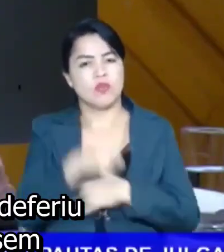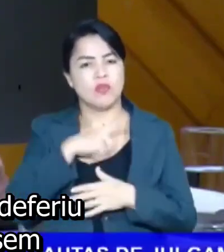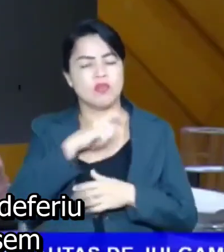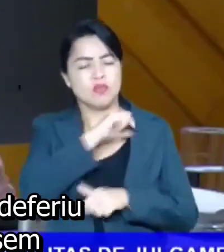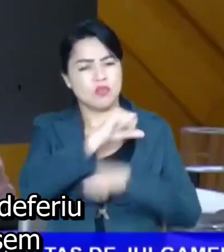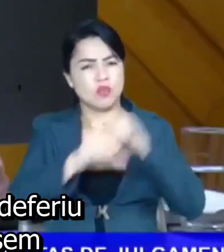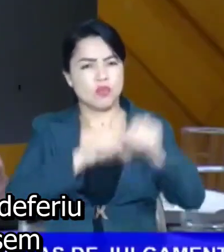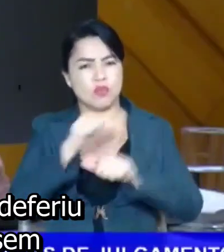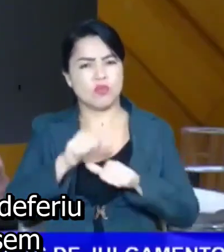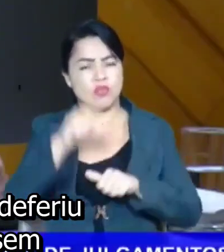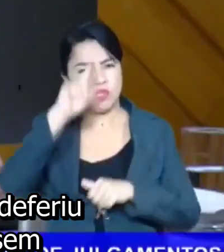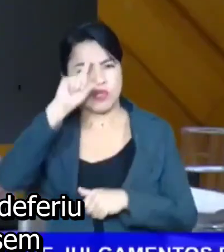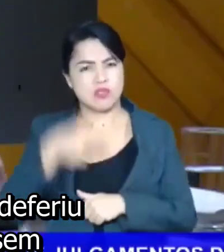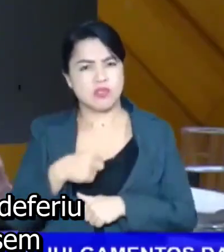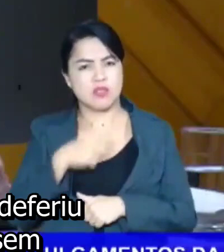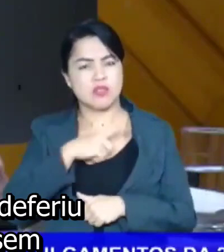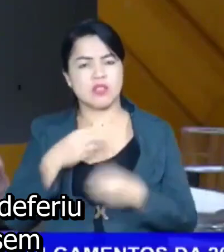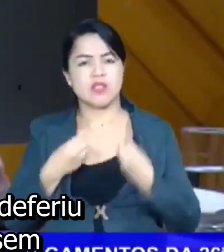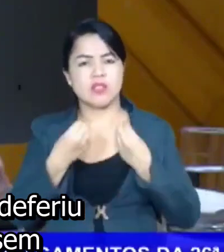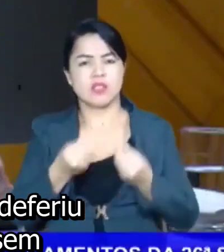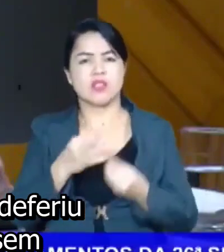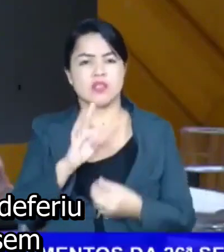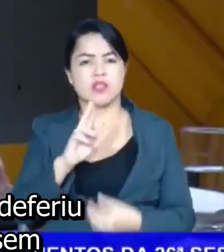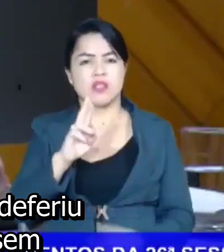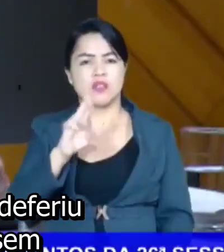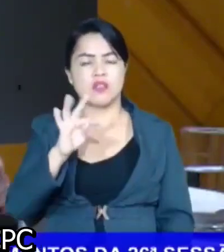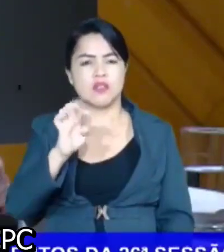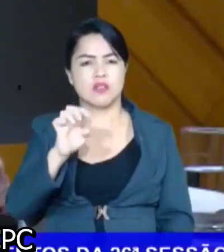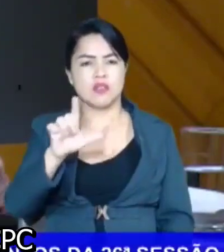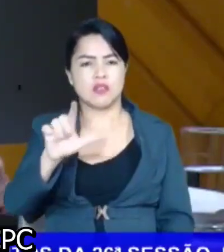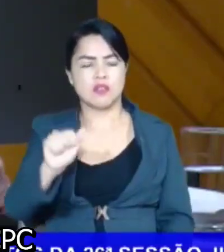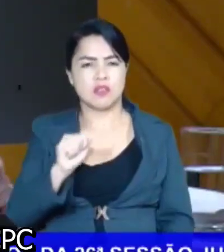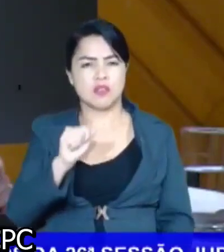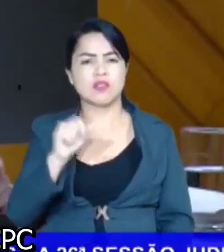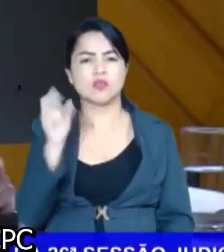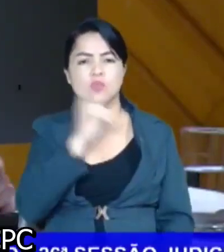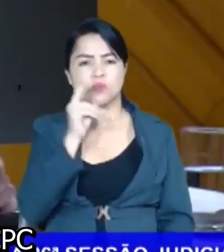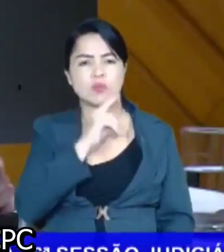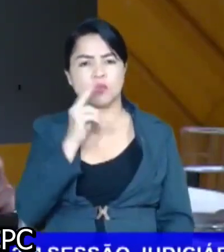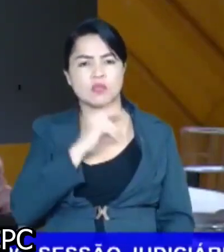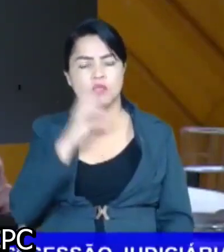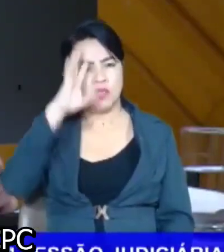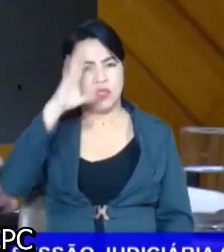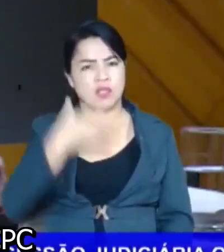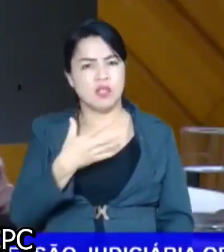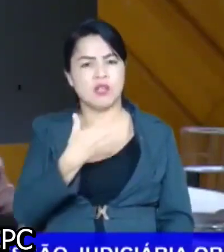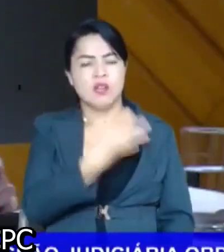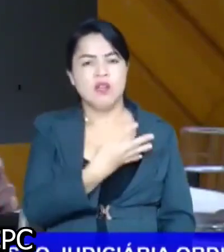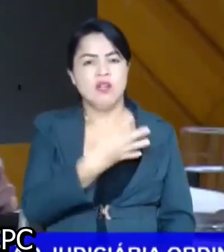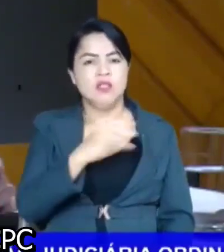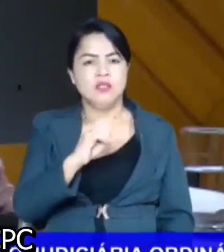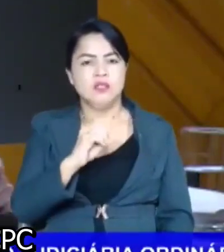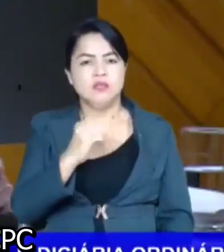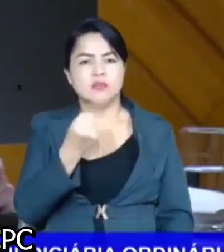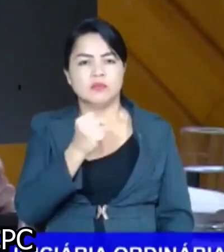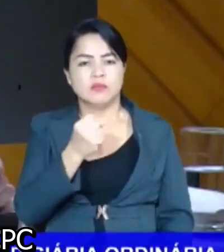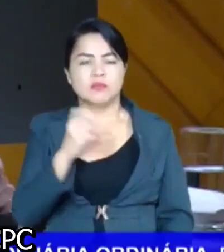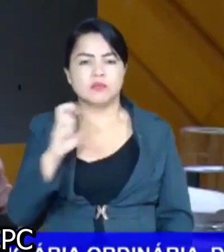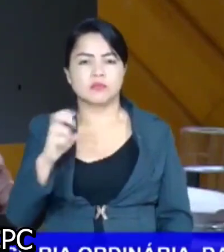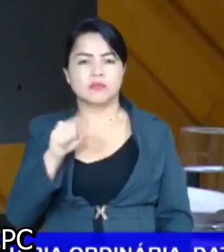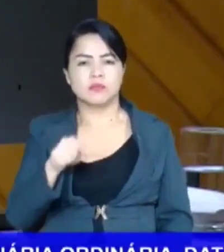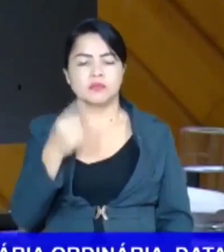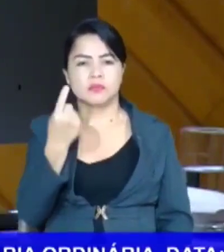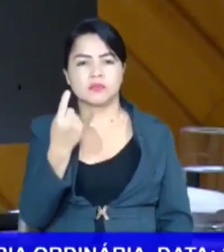revogada a decisão que deferiu a tutela de urgência e extinta a ação rescisória, sem resolução do mérito, nos termos do artigo 485, inciso